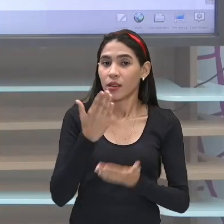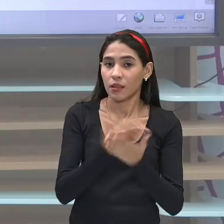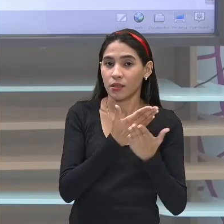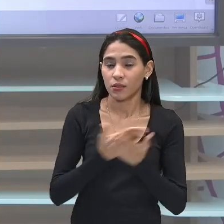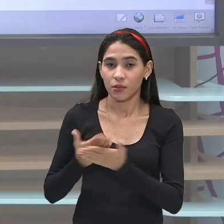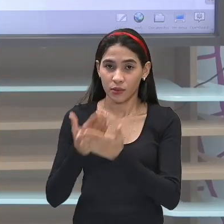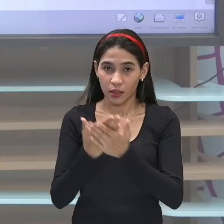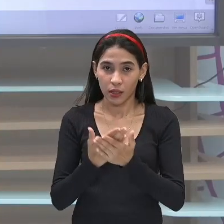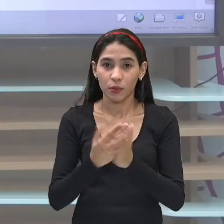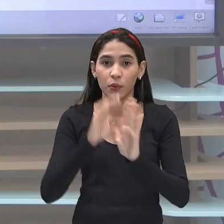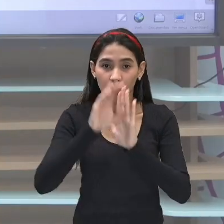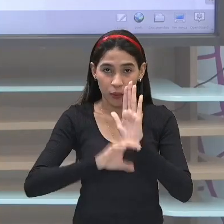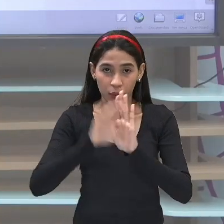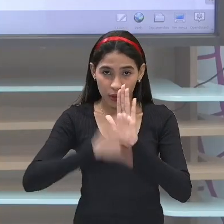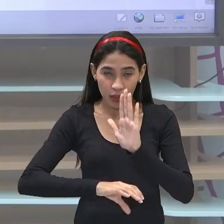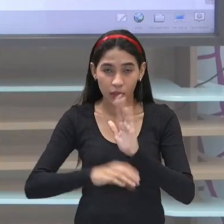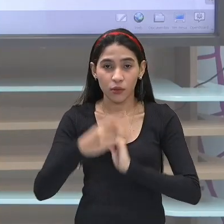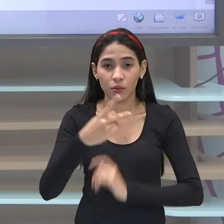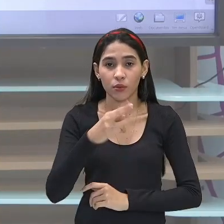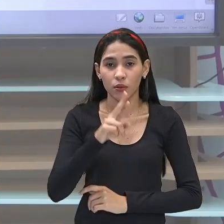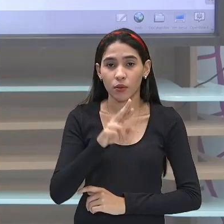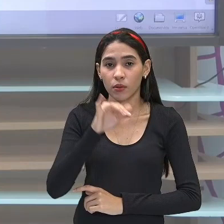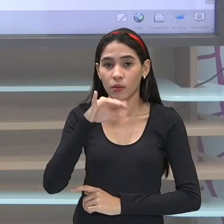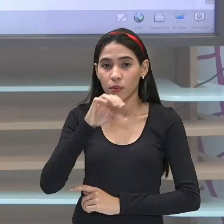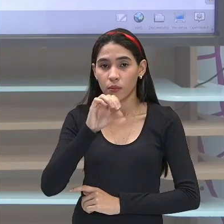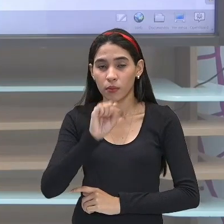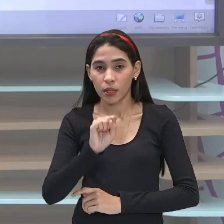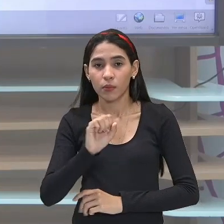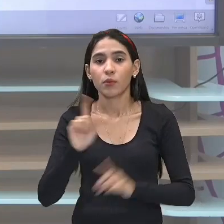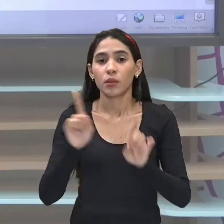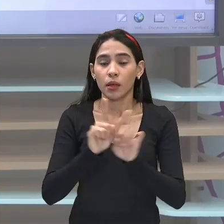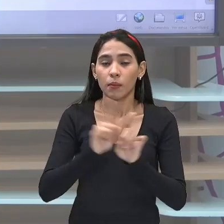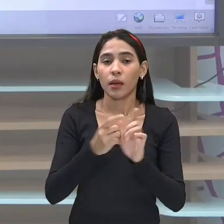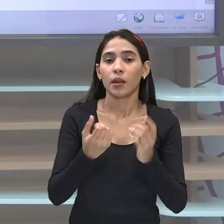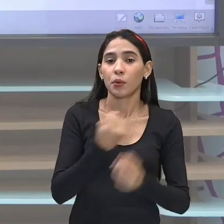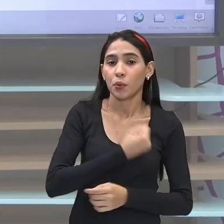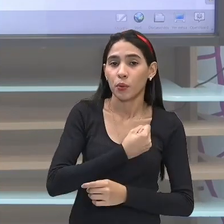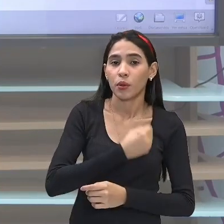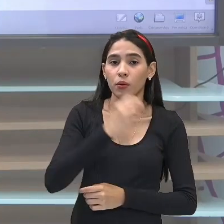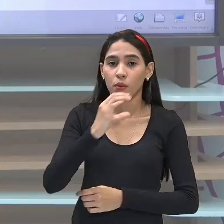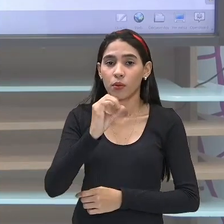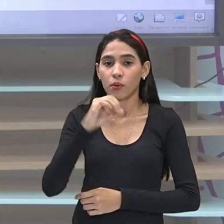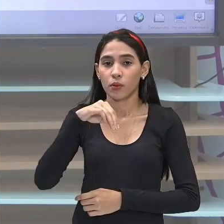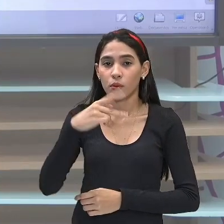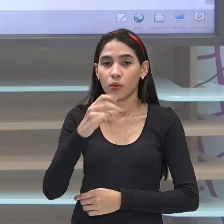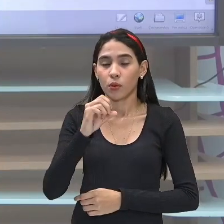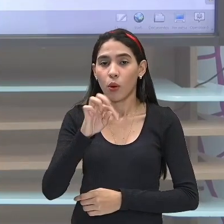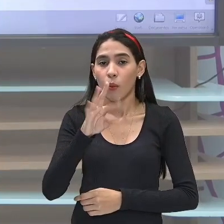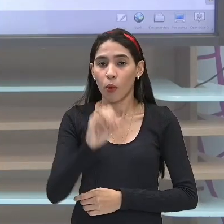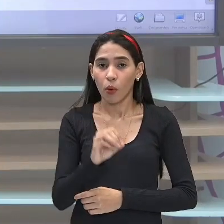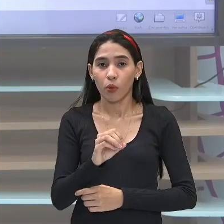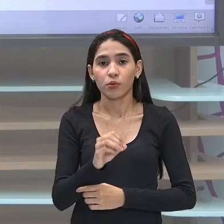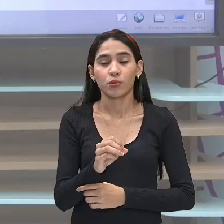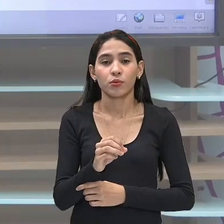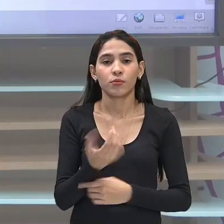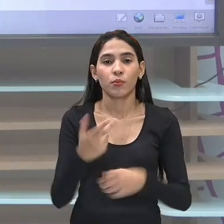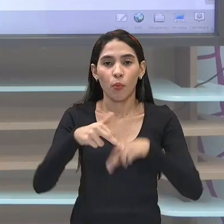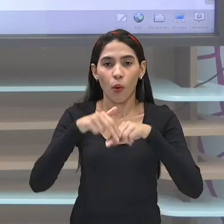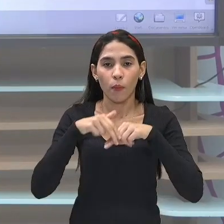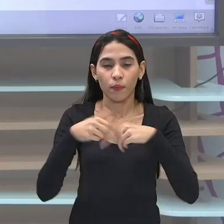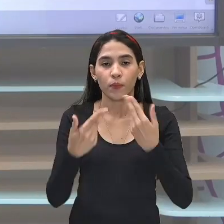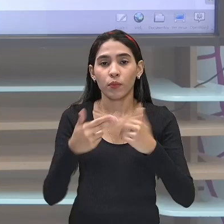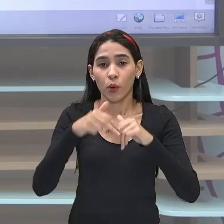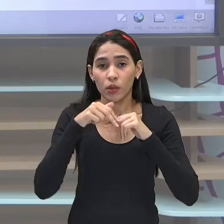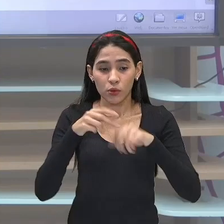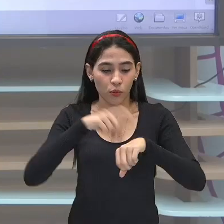já estudamos esses conceitos, né, de números primos e números compostos. Então, Para a gente construir uma sequência dessa aqui, a